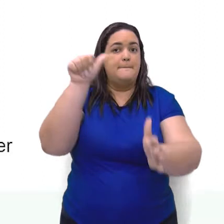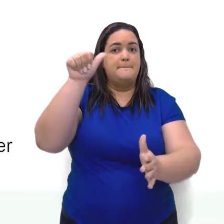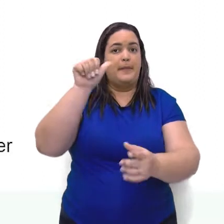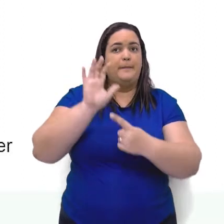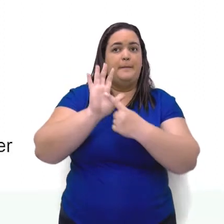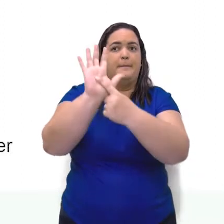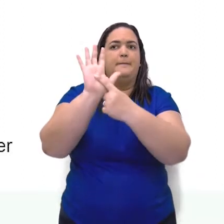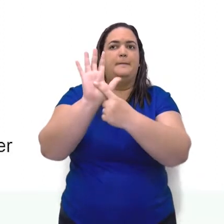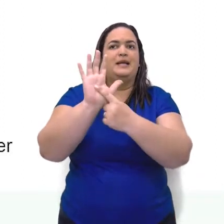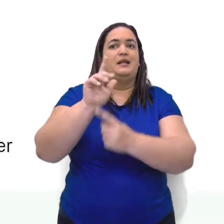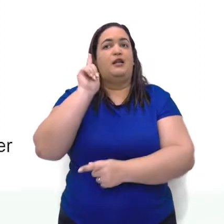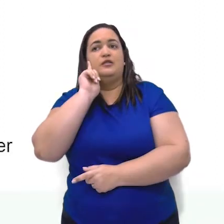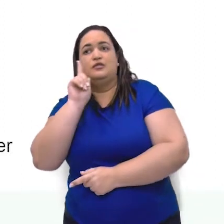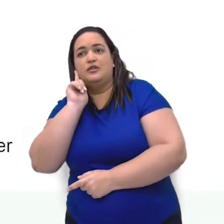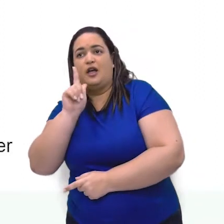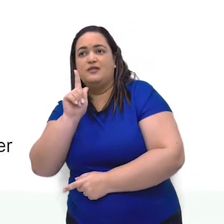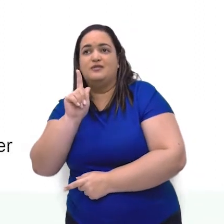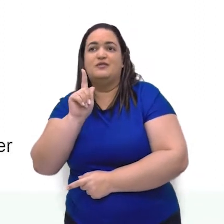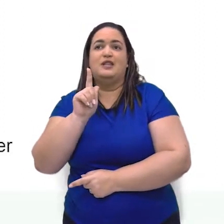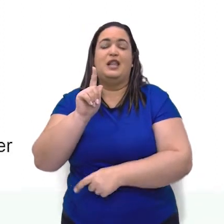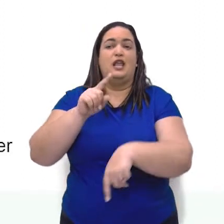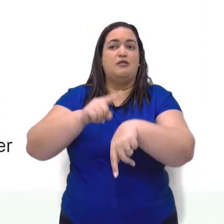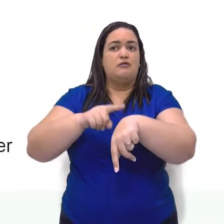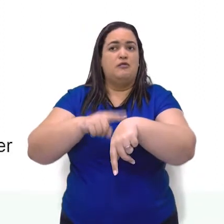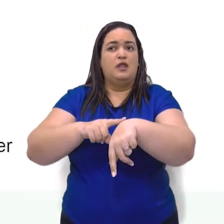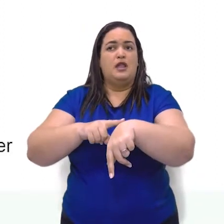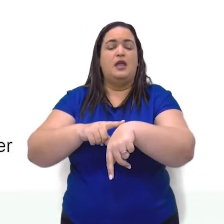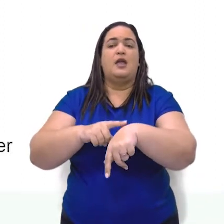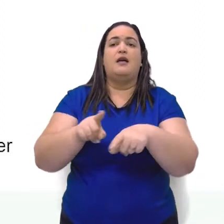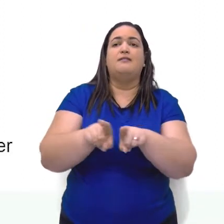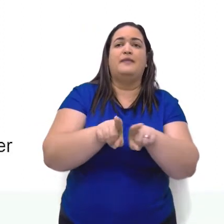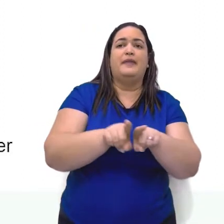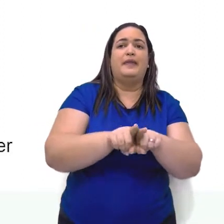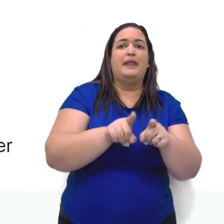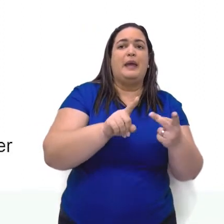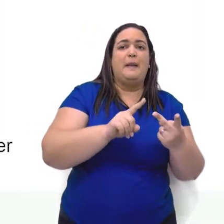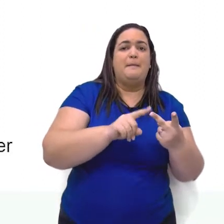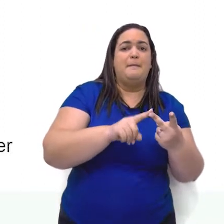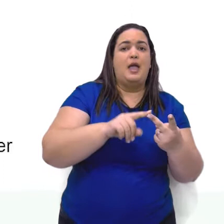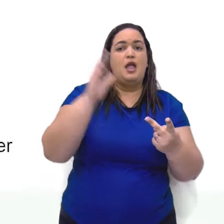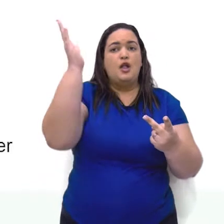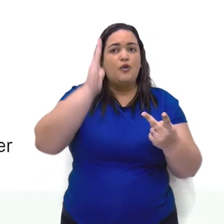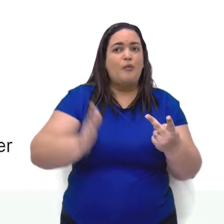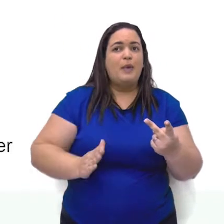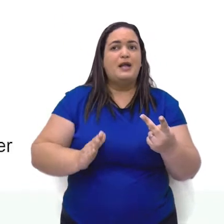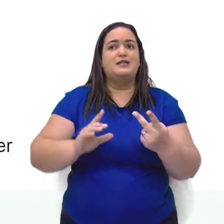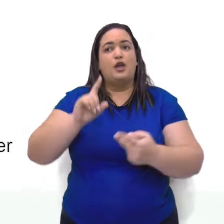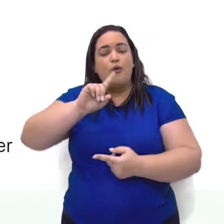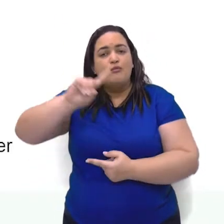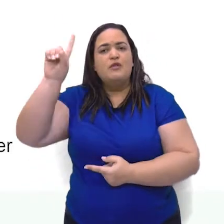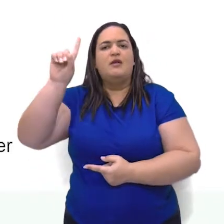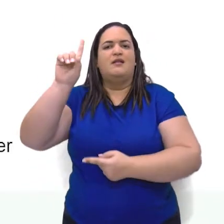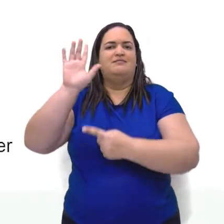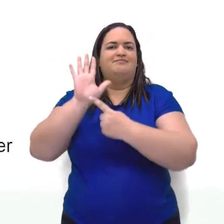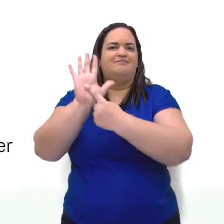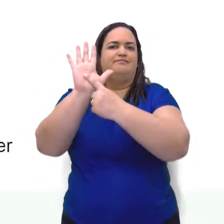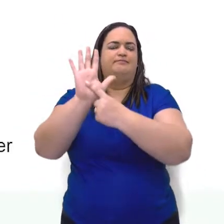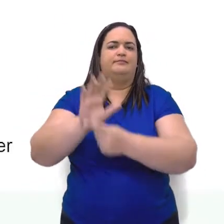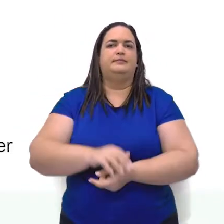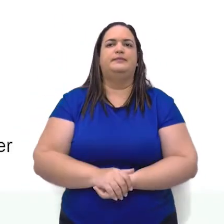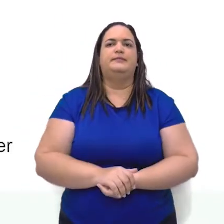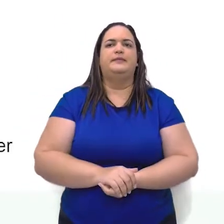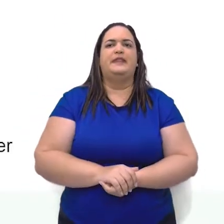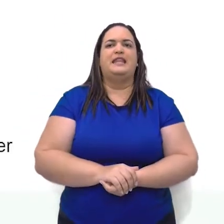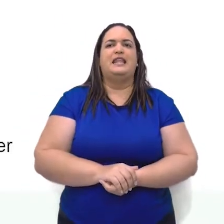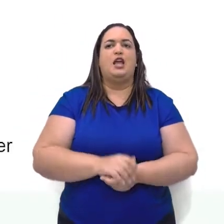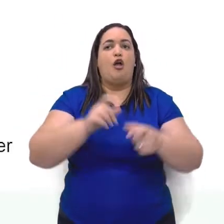para depois vir para cá. O estúdio, que é o Warner, a direção, o nome do diretor Steven,